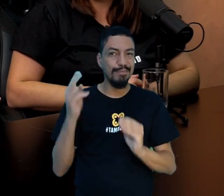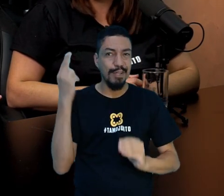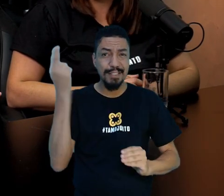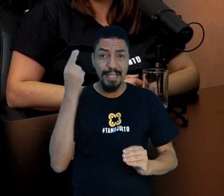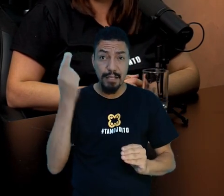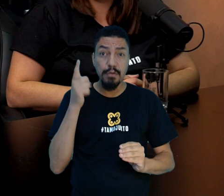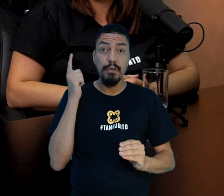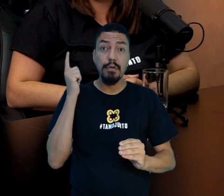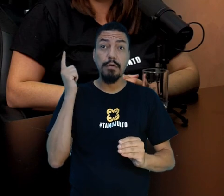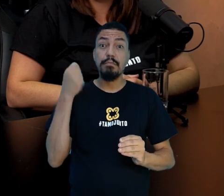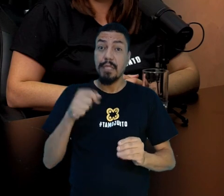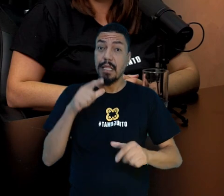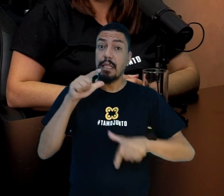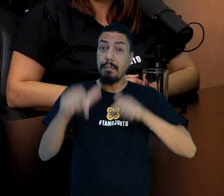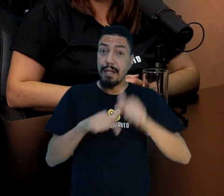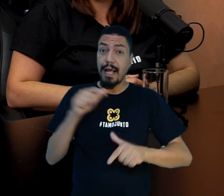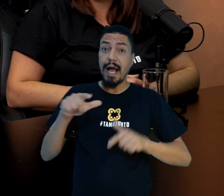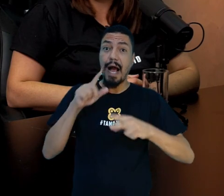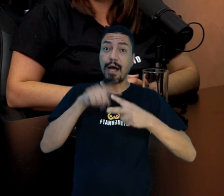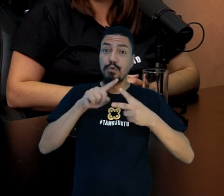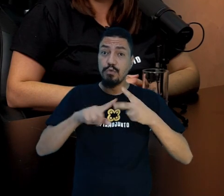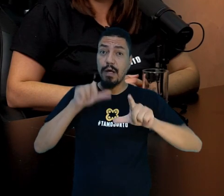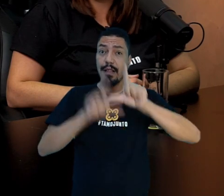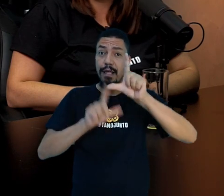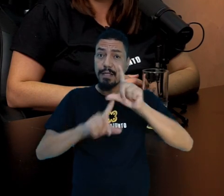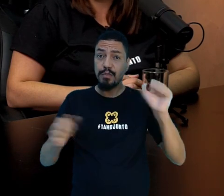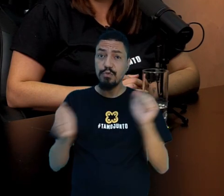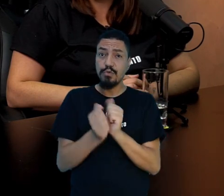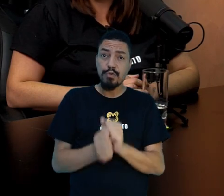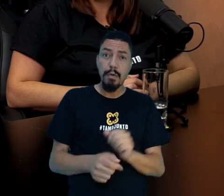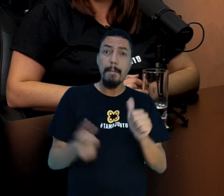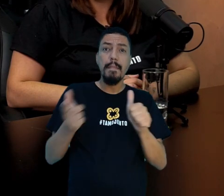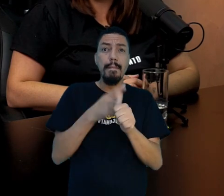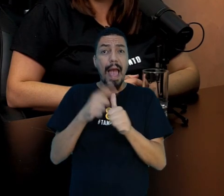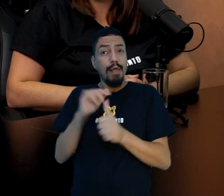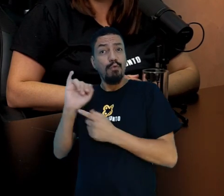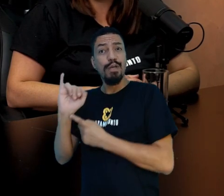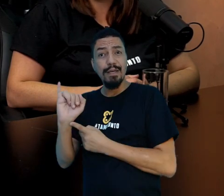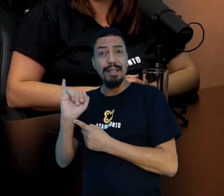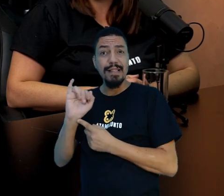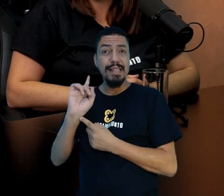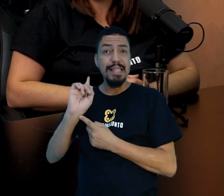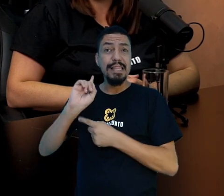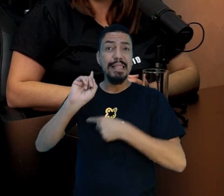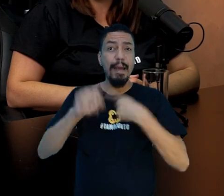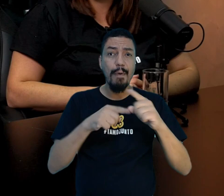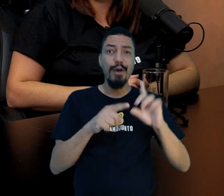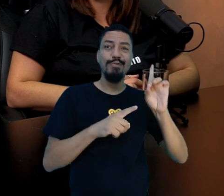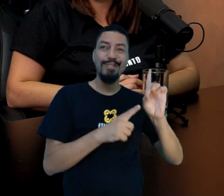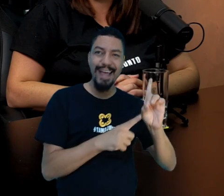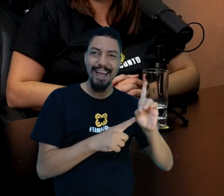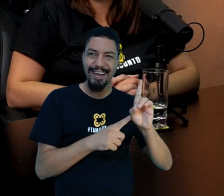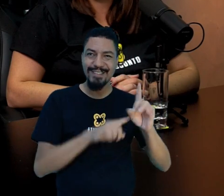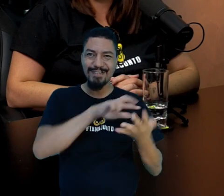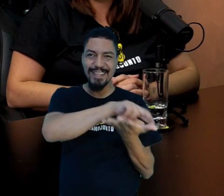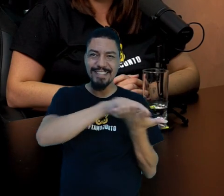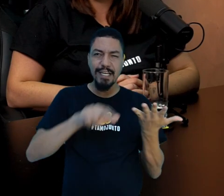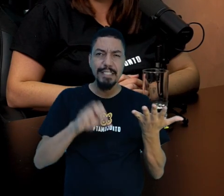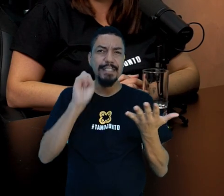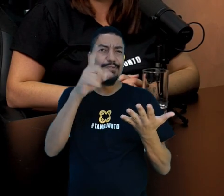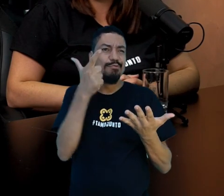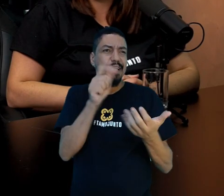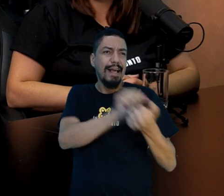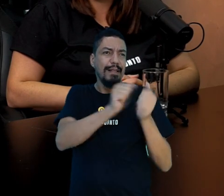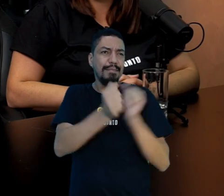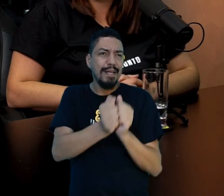gente trabalhar o D, a gente com certeza tem que trabalhar o I primeiro, né? Se a gente não tem uma adaptação, se a gente não tem ferramenta, se a gente não tem